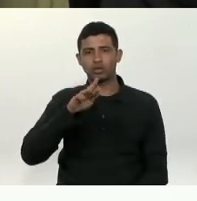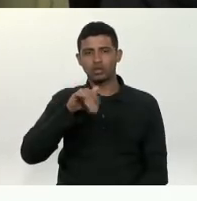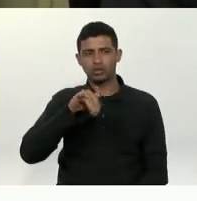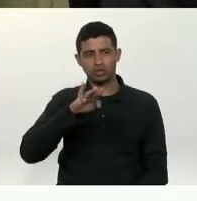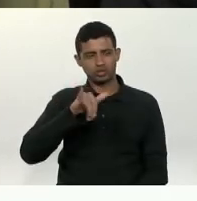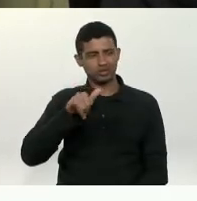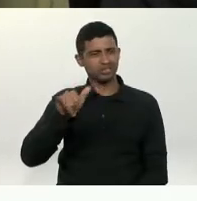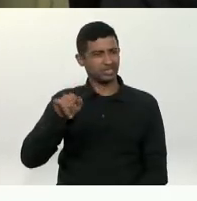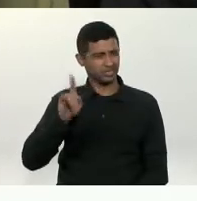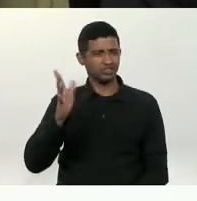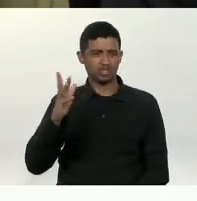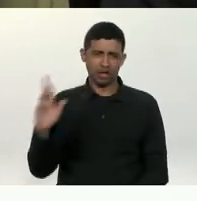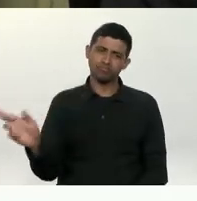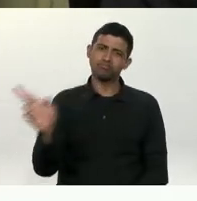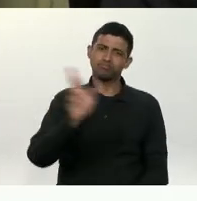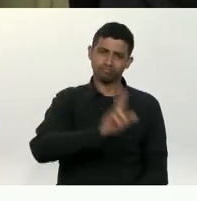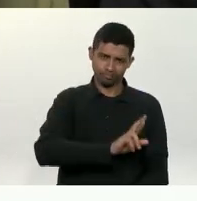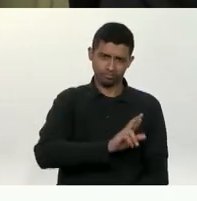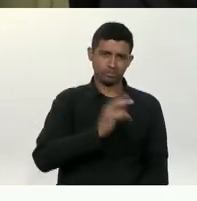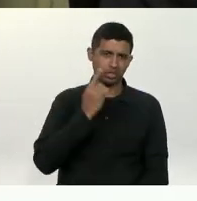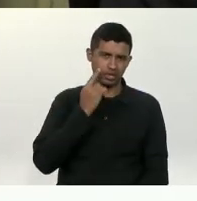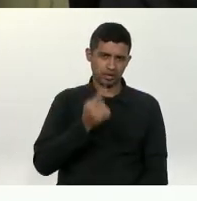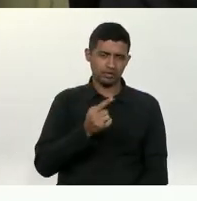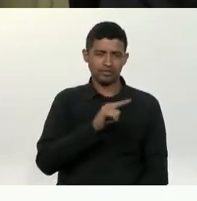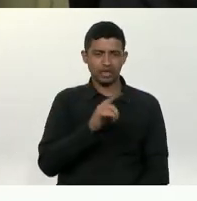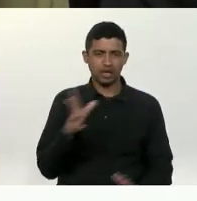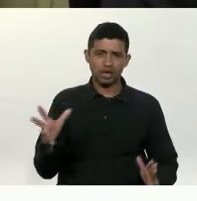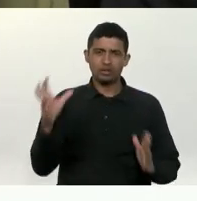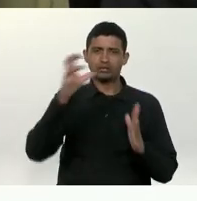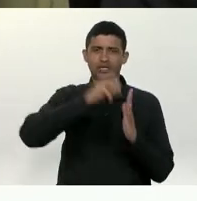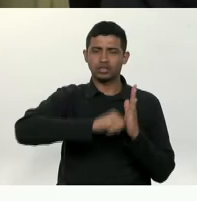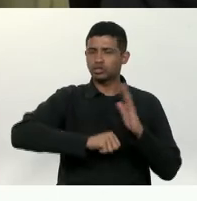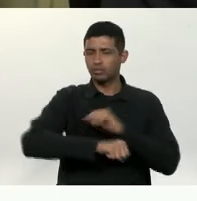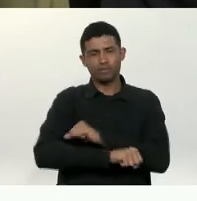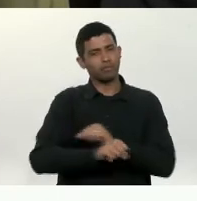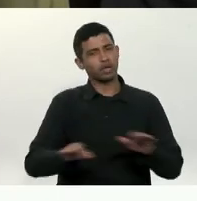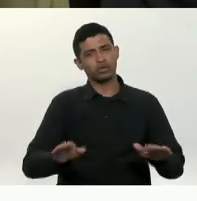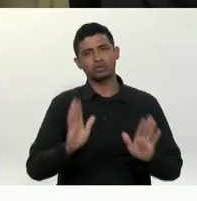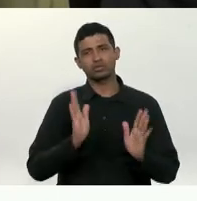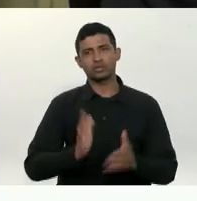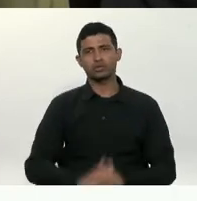devolveu esse ofício, respondendo que esse tipo de cadastramento foi suspenso.